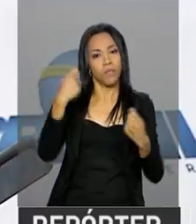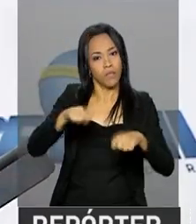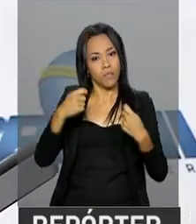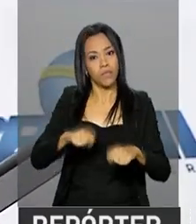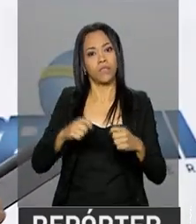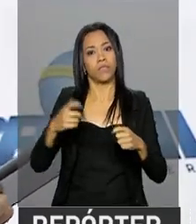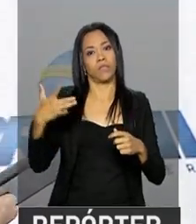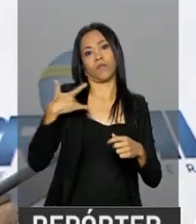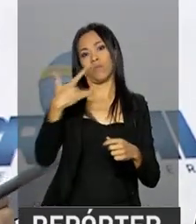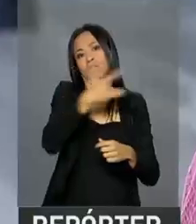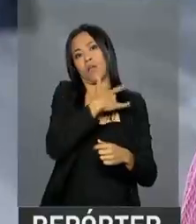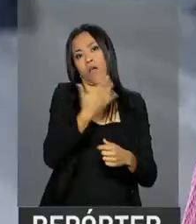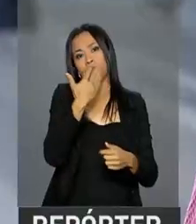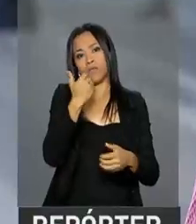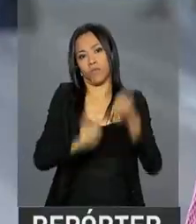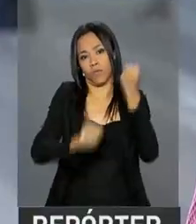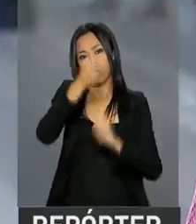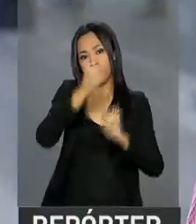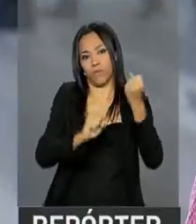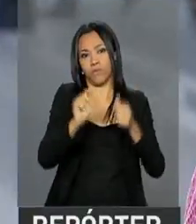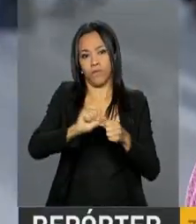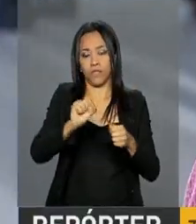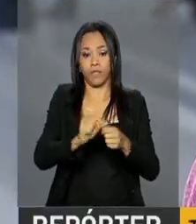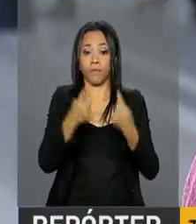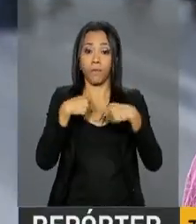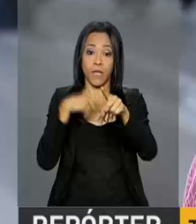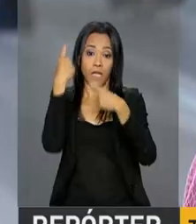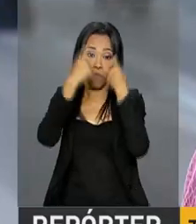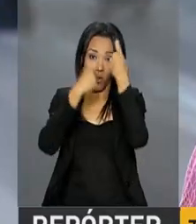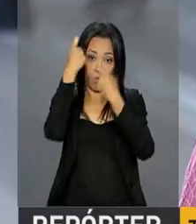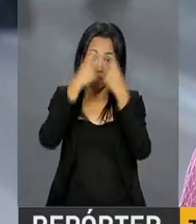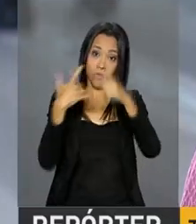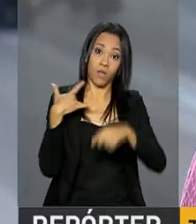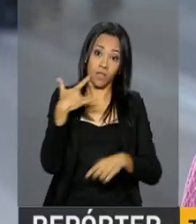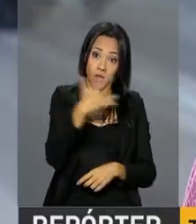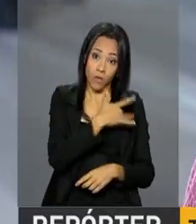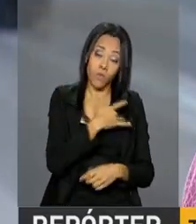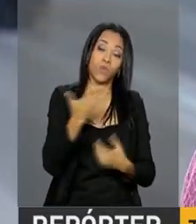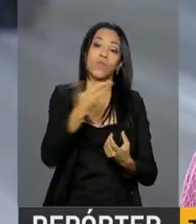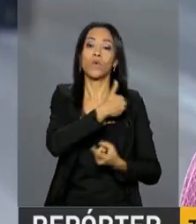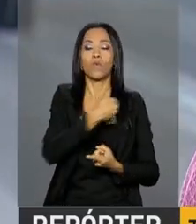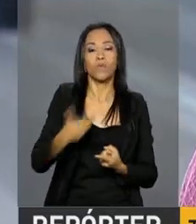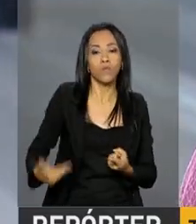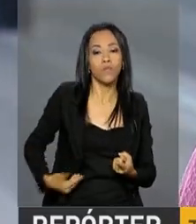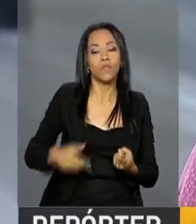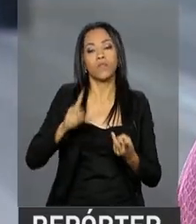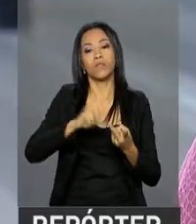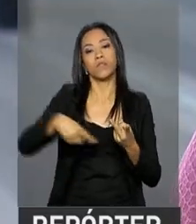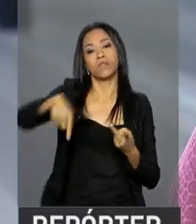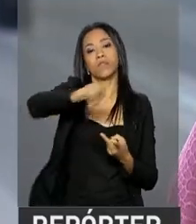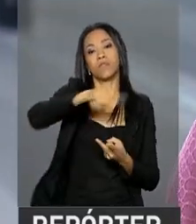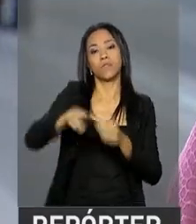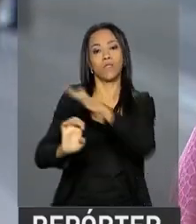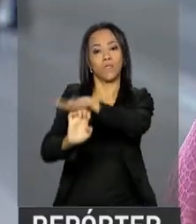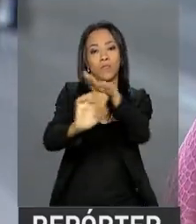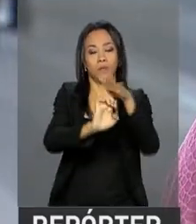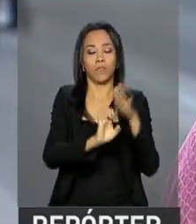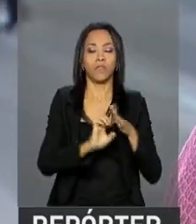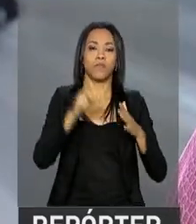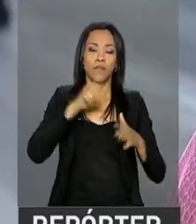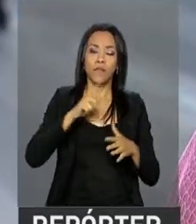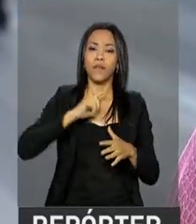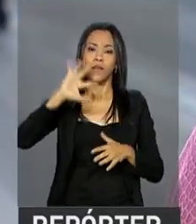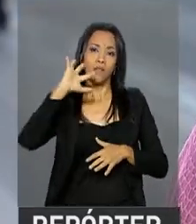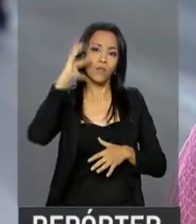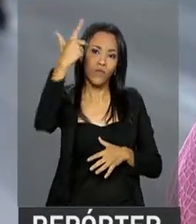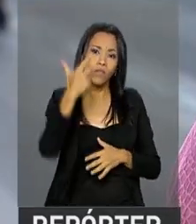alimentos mais saudáveis. E a preocupação com a saúde vai além. Governo, e iniciativa privada tem avançado nas discussões sobre